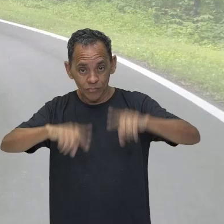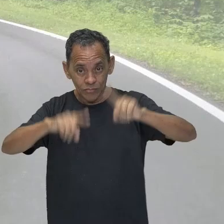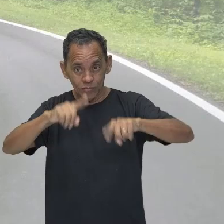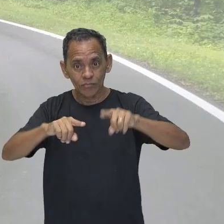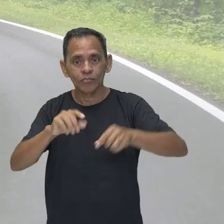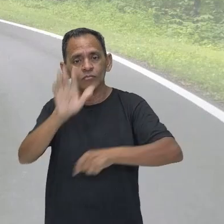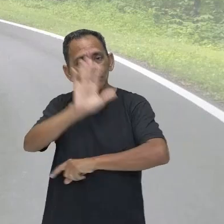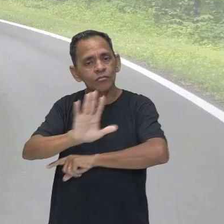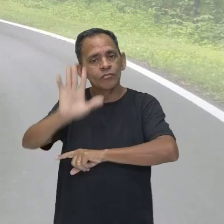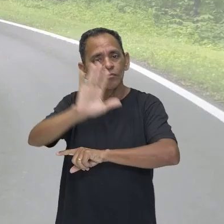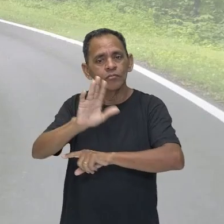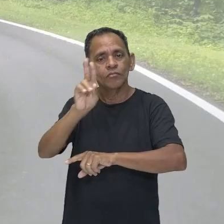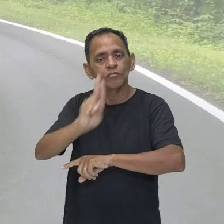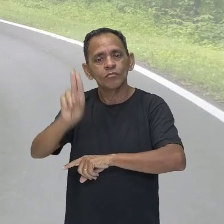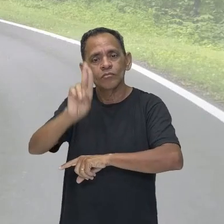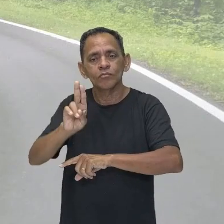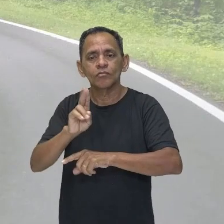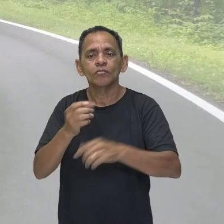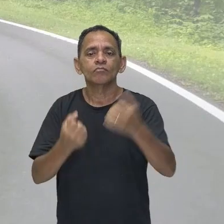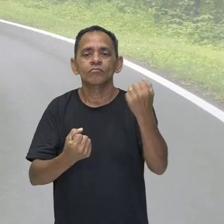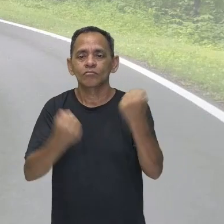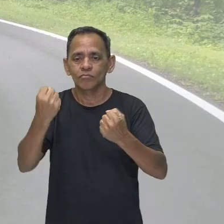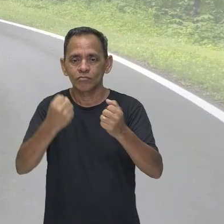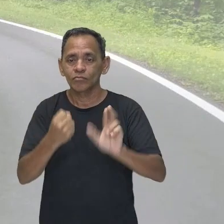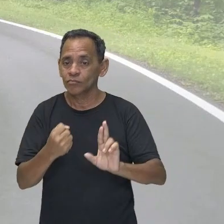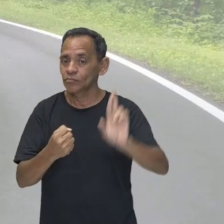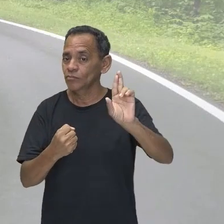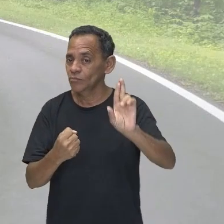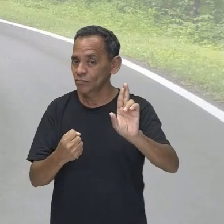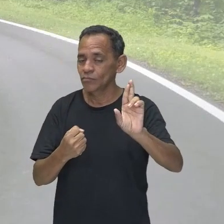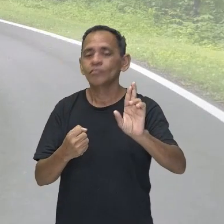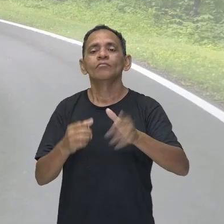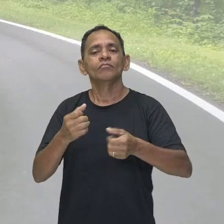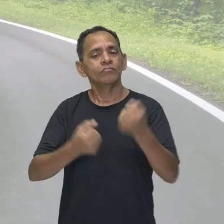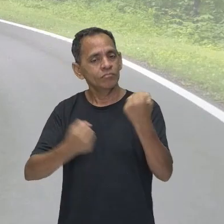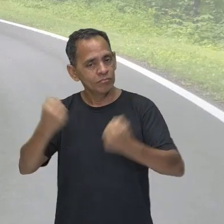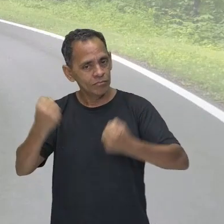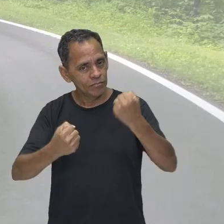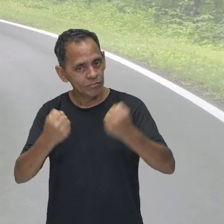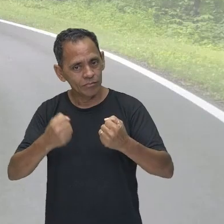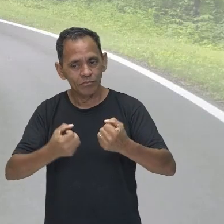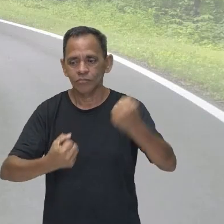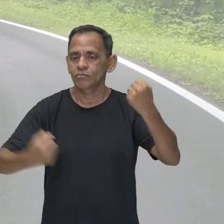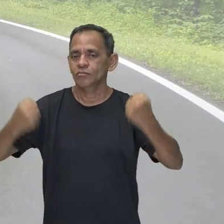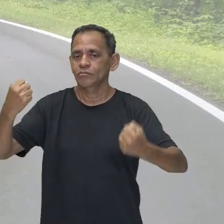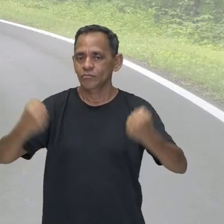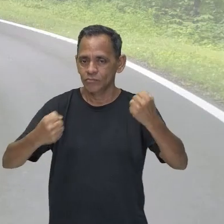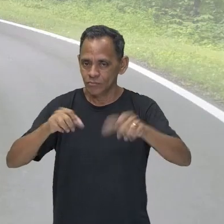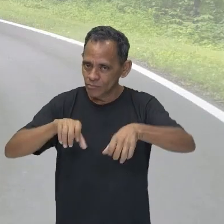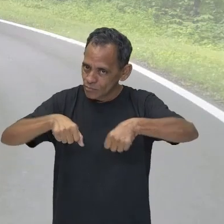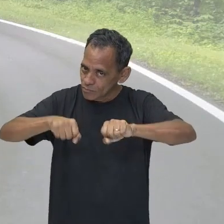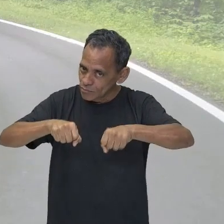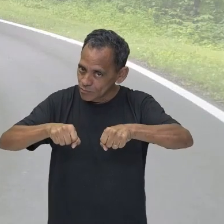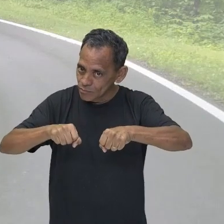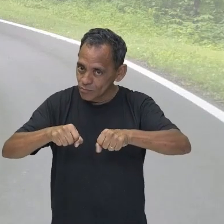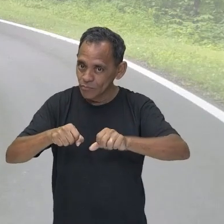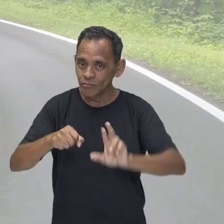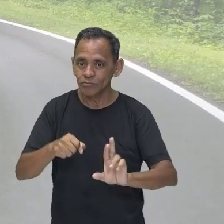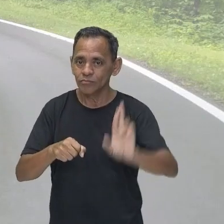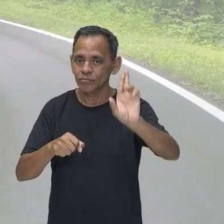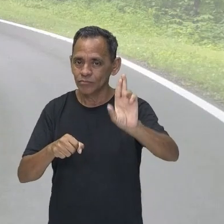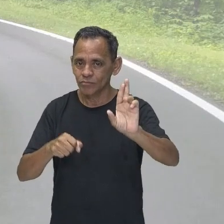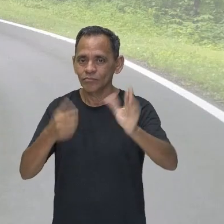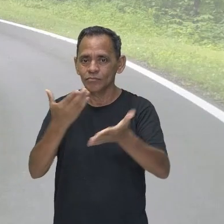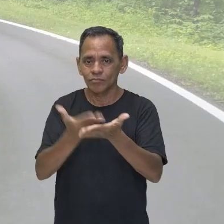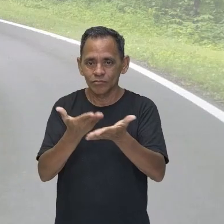nós utilizamos os automóveis, os carros, os caminhões, as motocicletas para representar o nosso